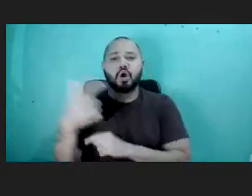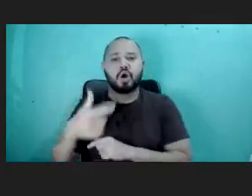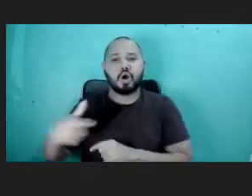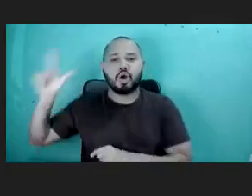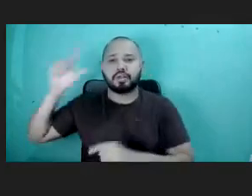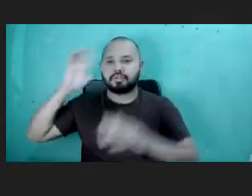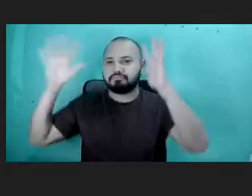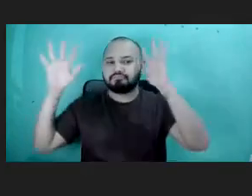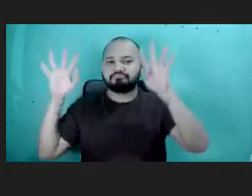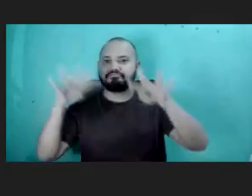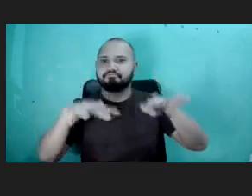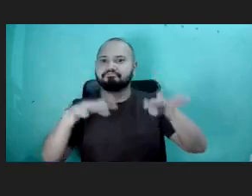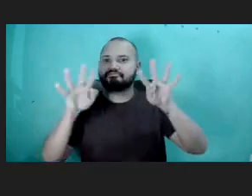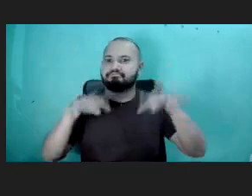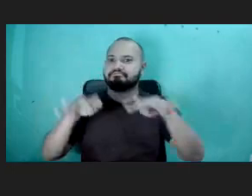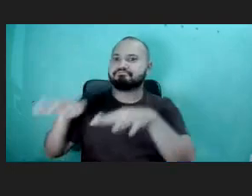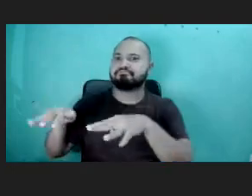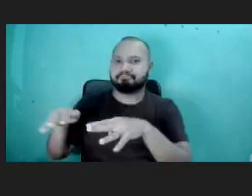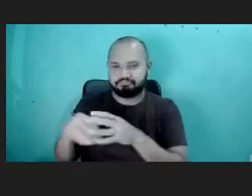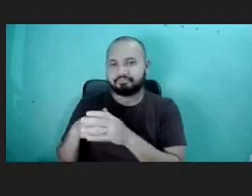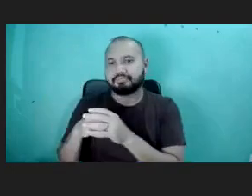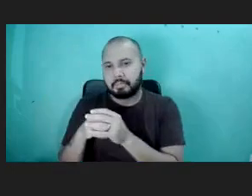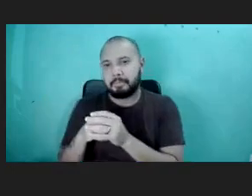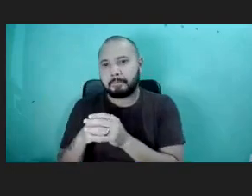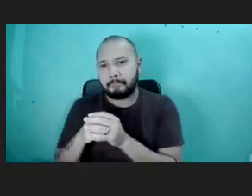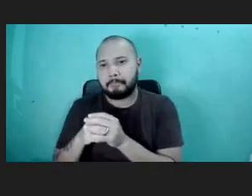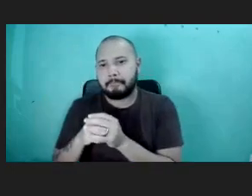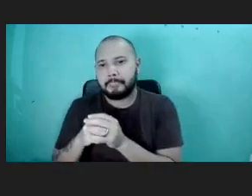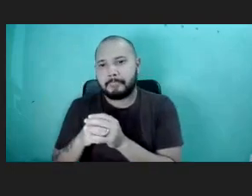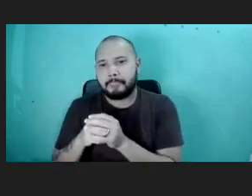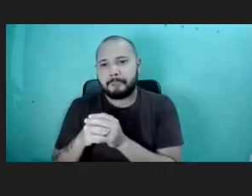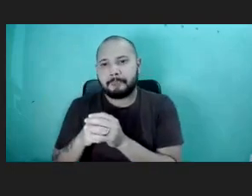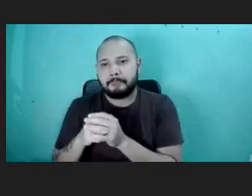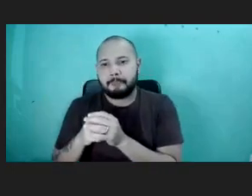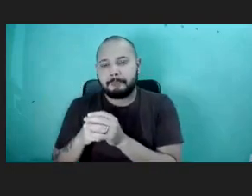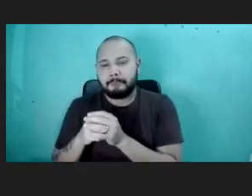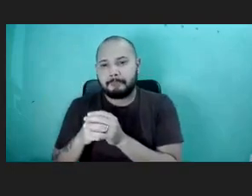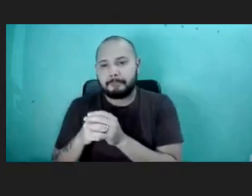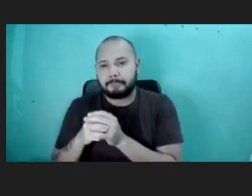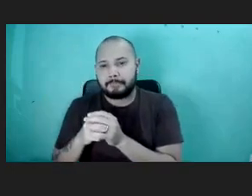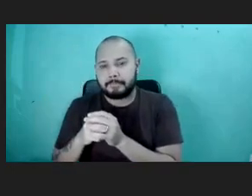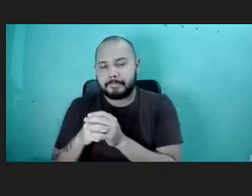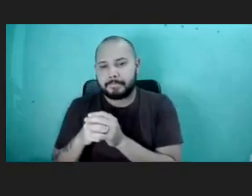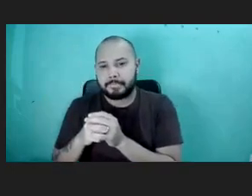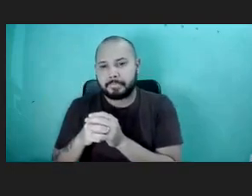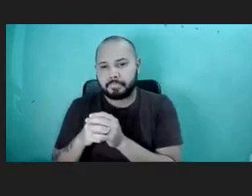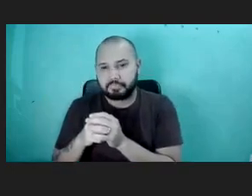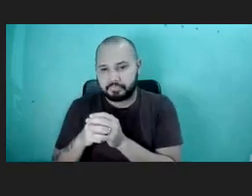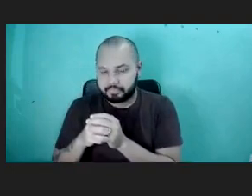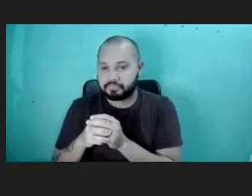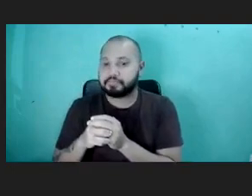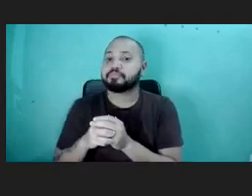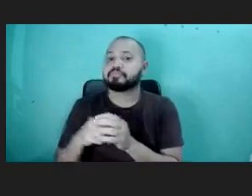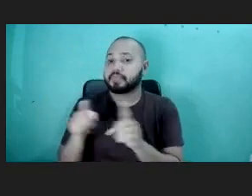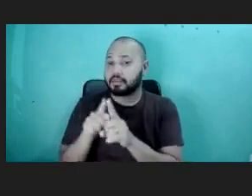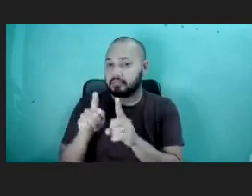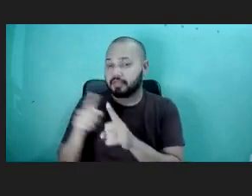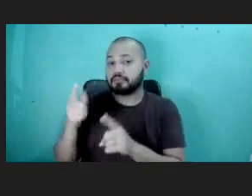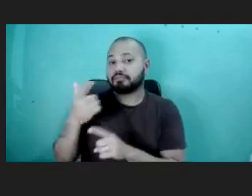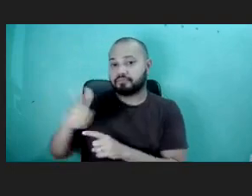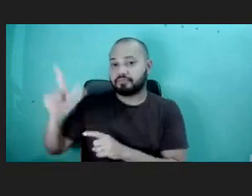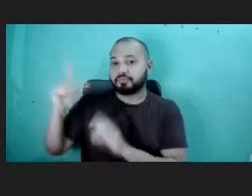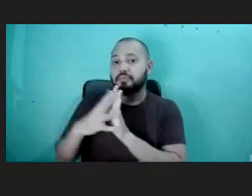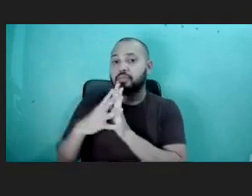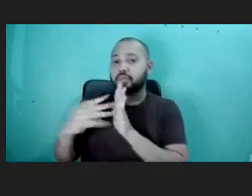né? A gente tem, em sequência, um modelo biomédico que passa a entender a deficiência